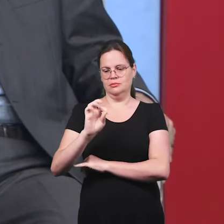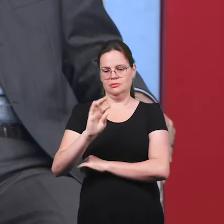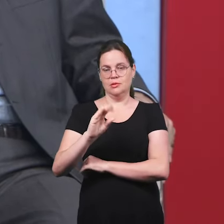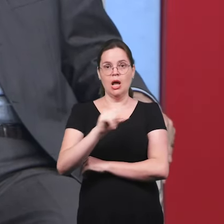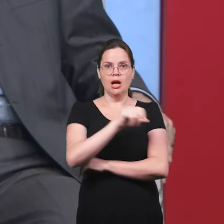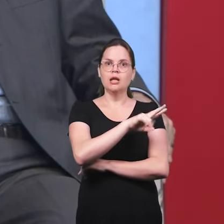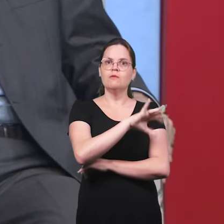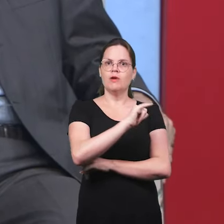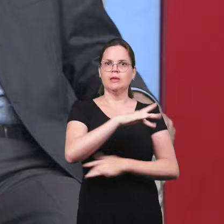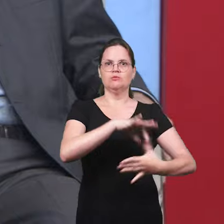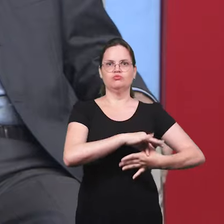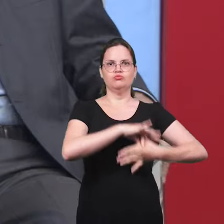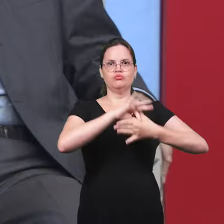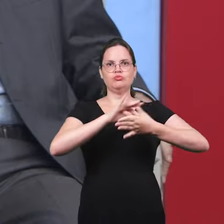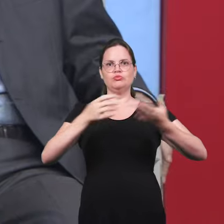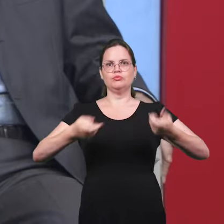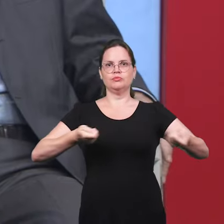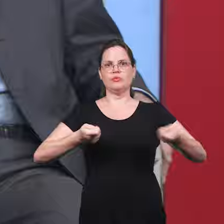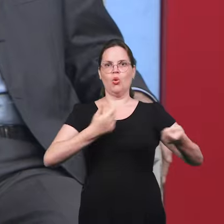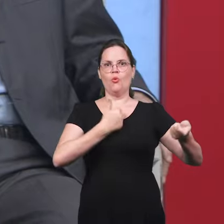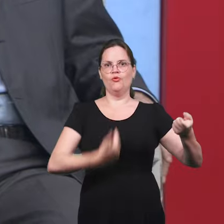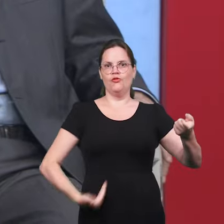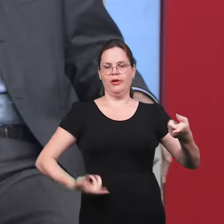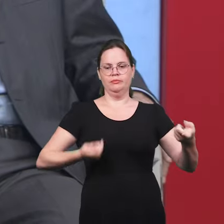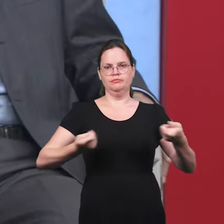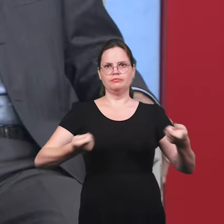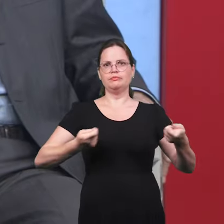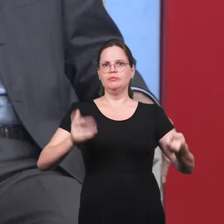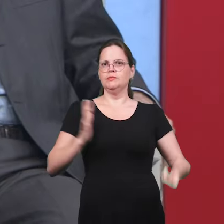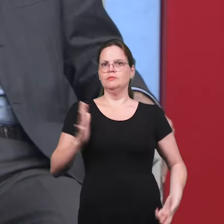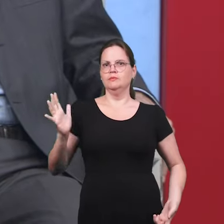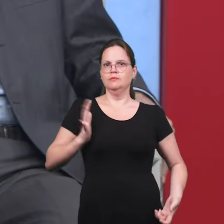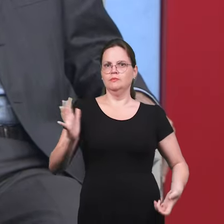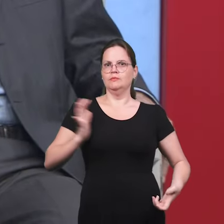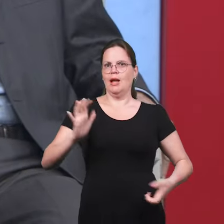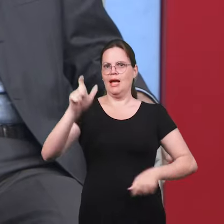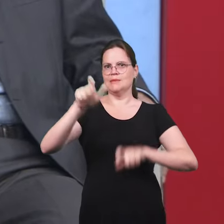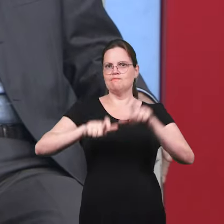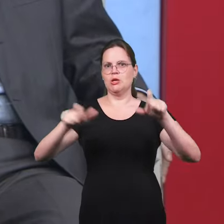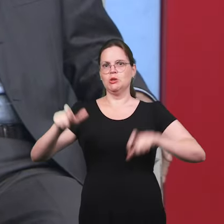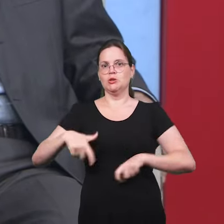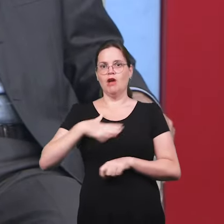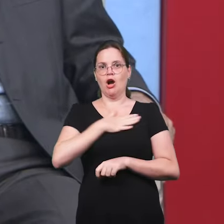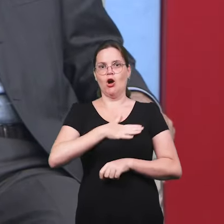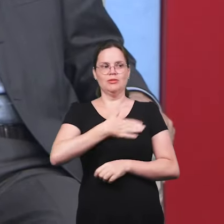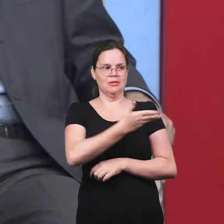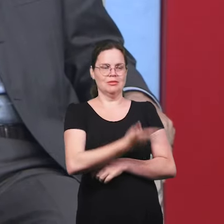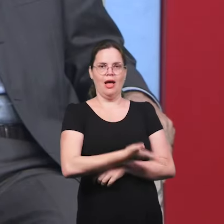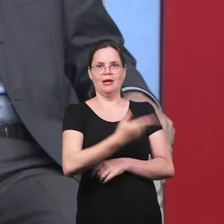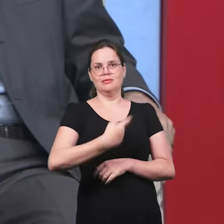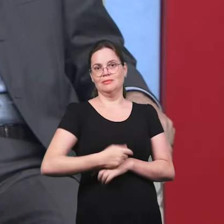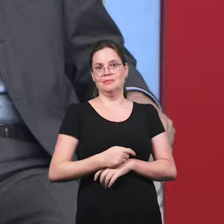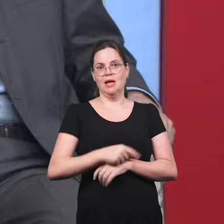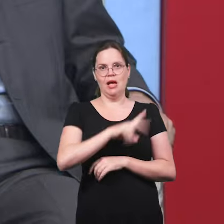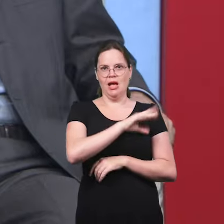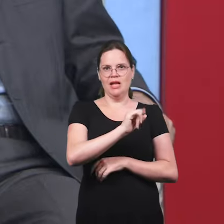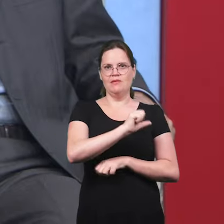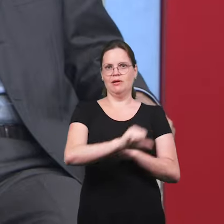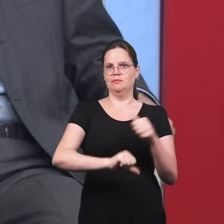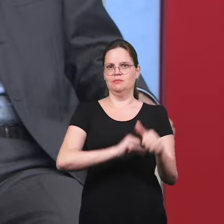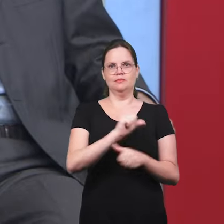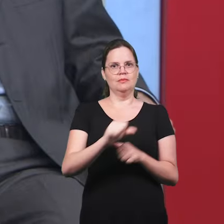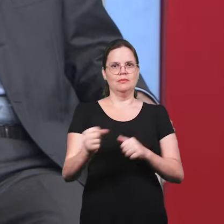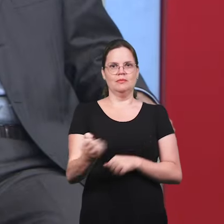extraordinariamente próspero, que vai agradar a todos, vai fazer todas as reformas sociais de que o